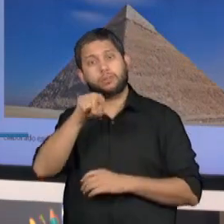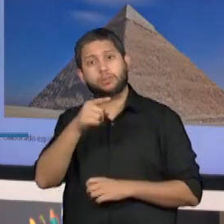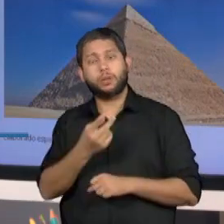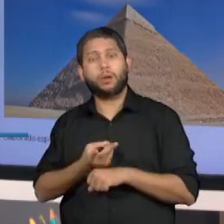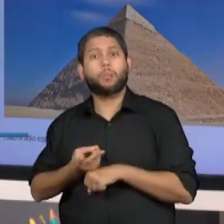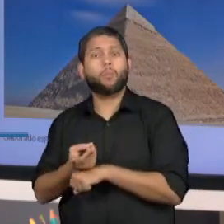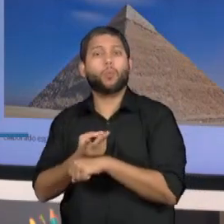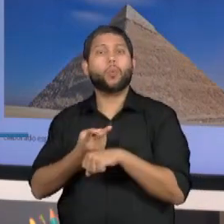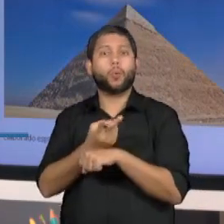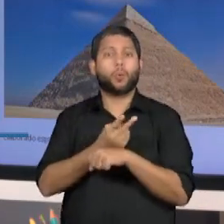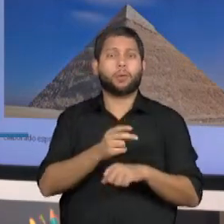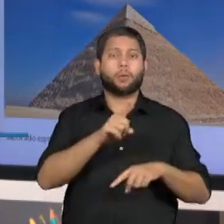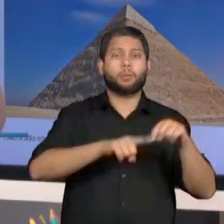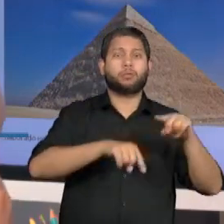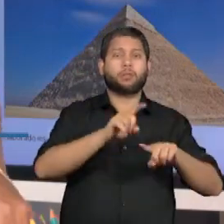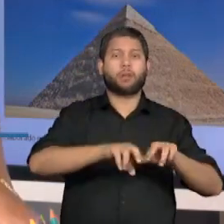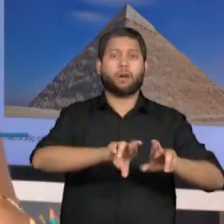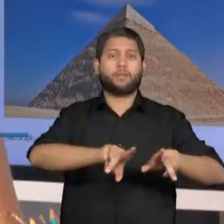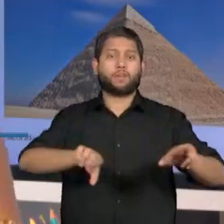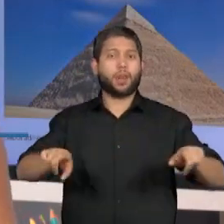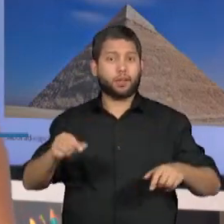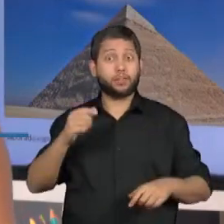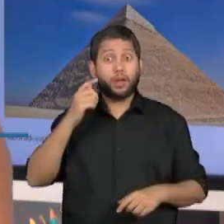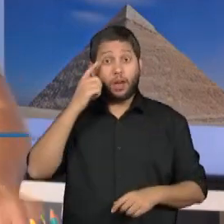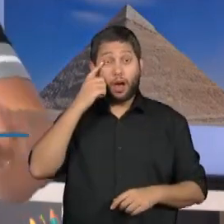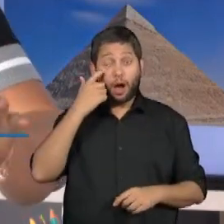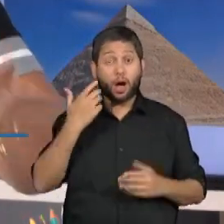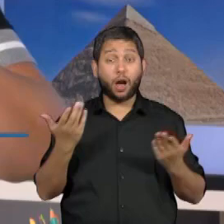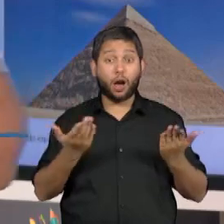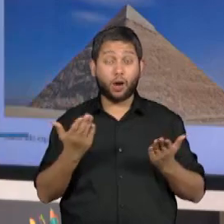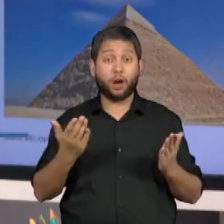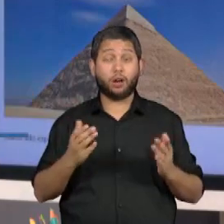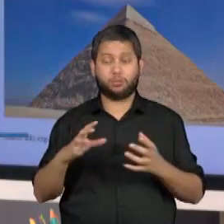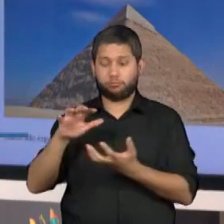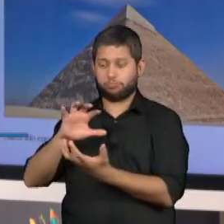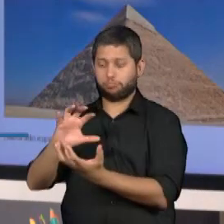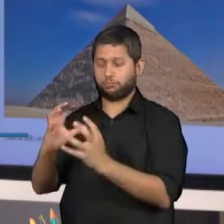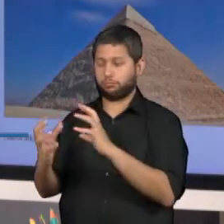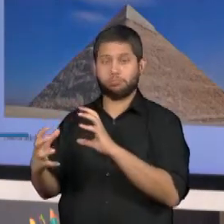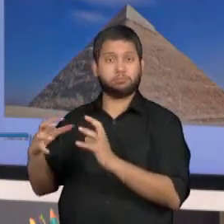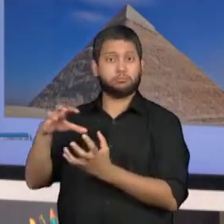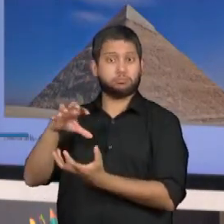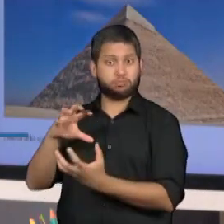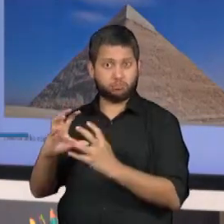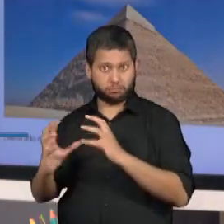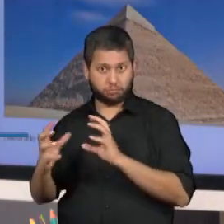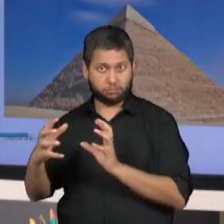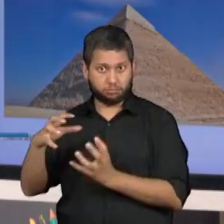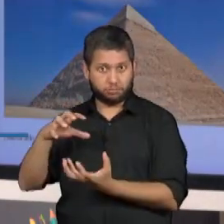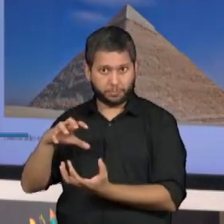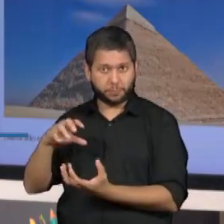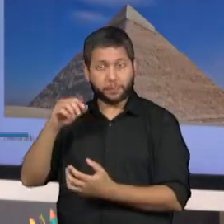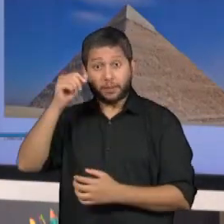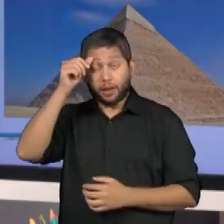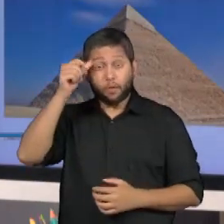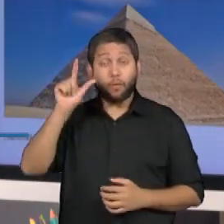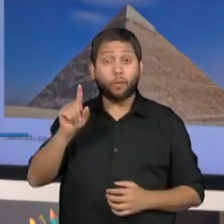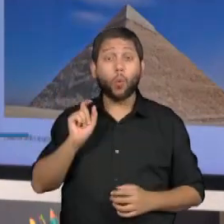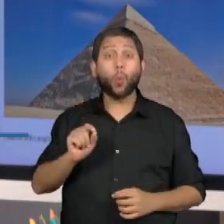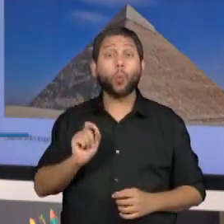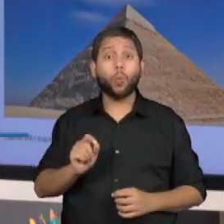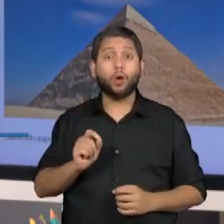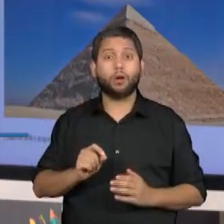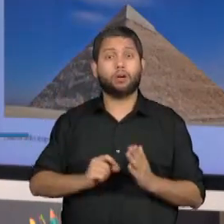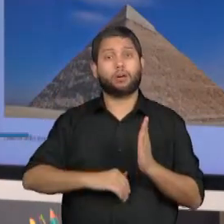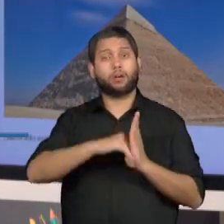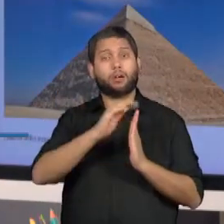nos diferentes formatos aí tridimensionais, como esses que eu trouxe aqui. E a gente vai fazer